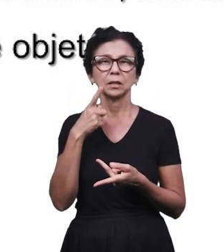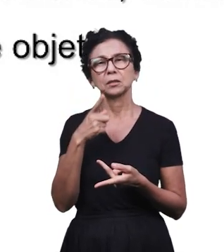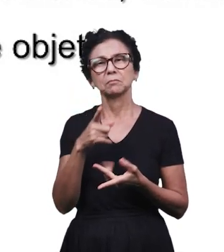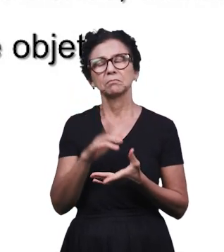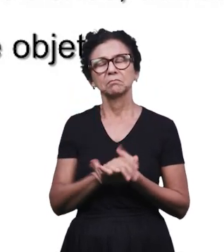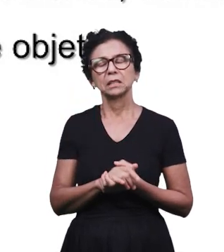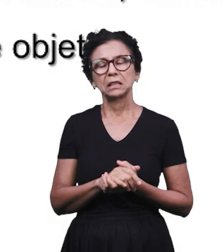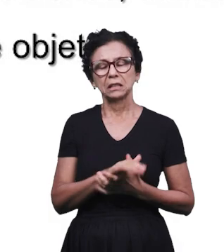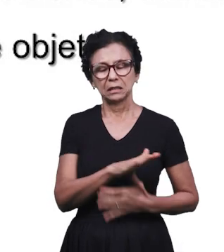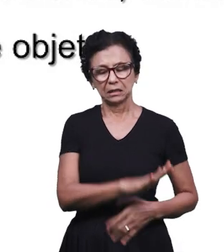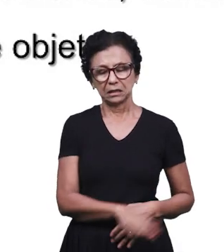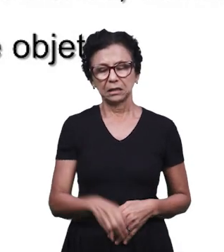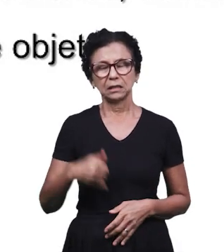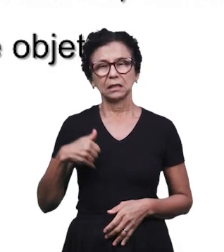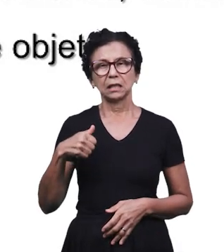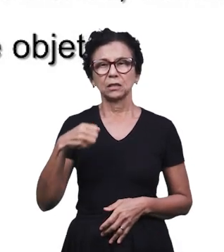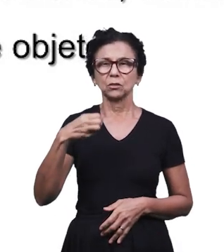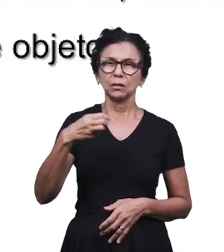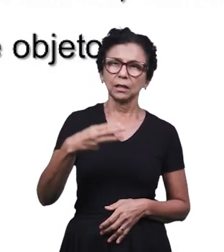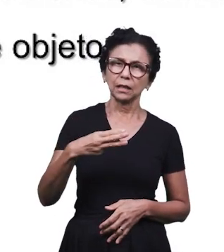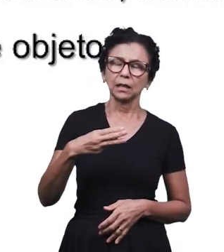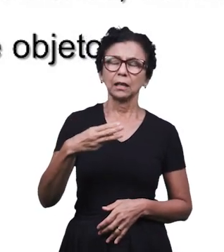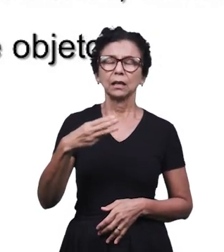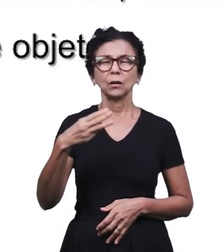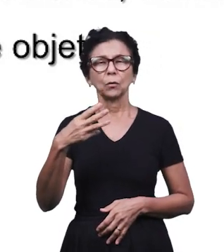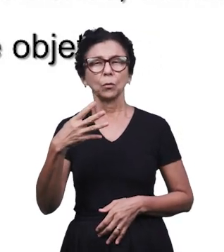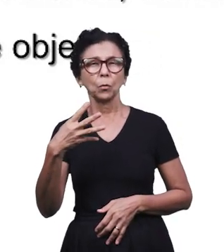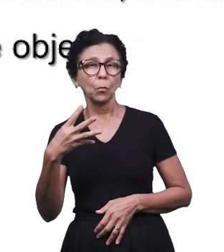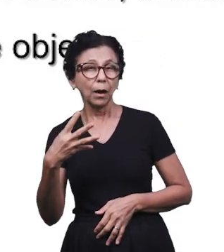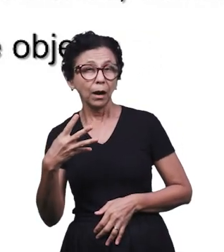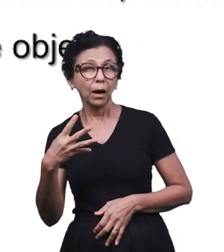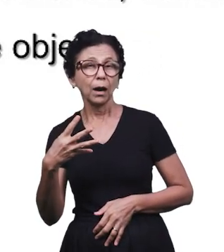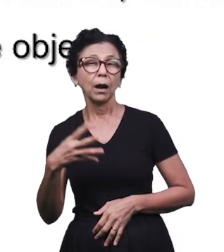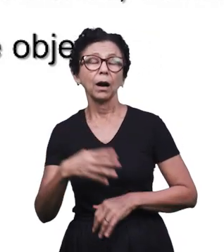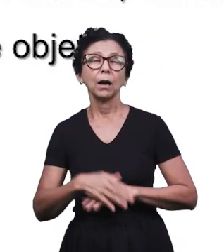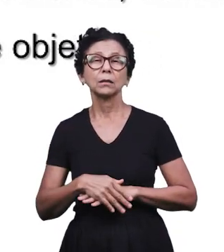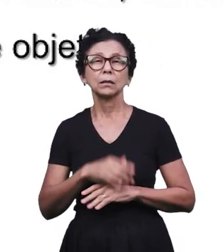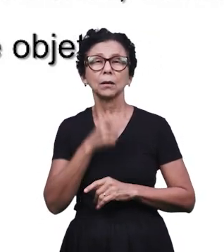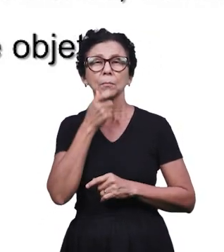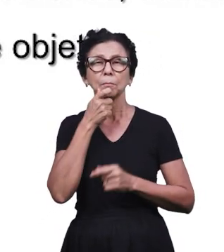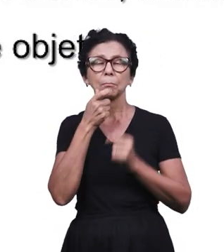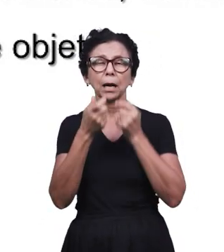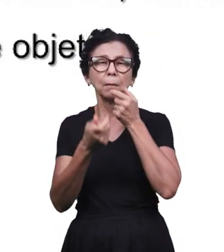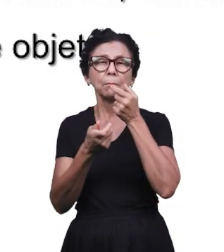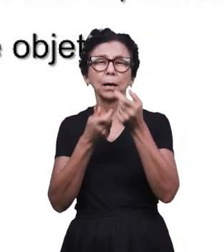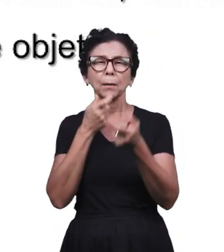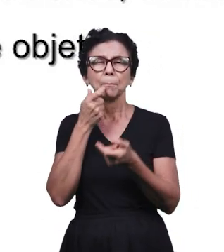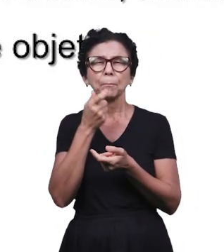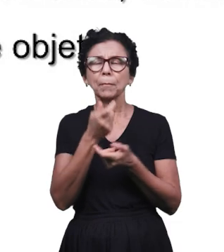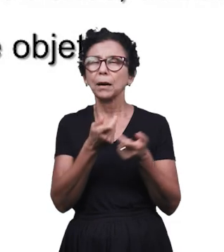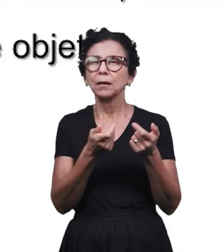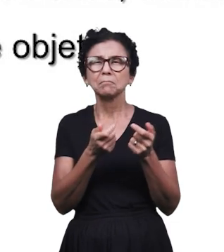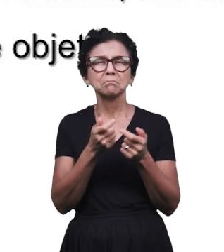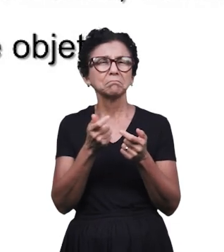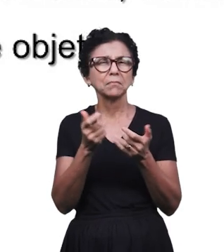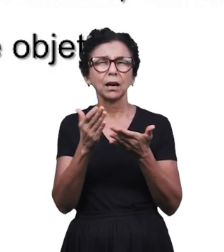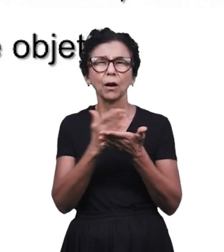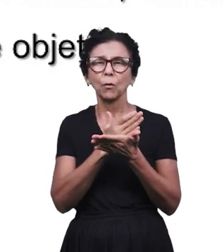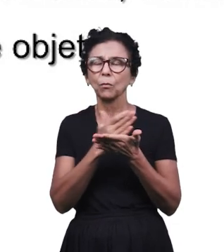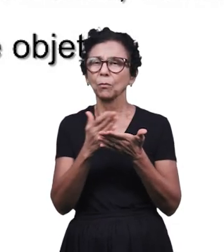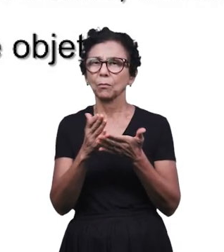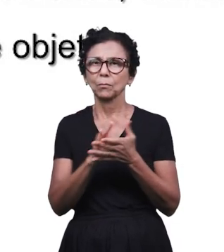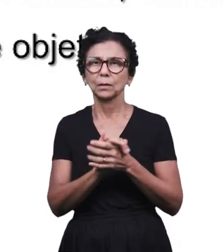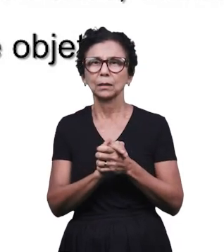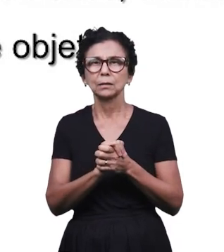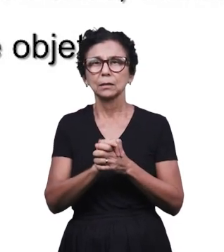3, 4 anos ainda tem poucos vocábulos, um repertório verbal pequeno, dificuldade em memorizar e